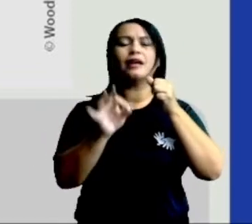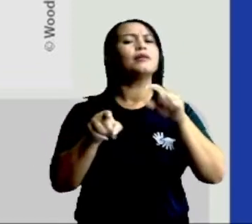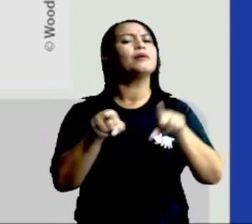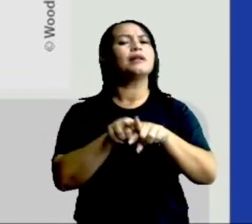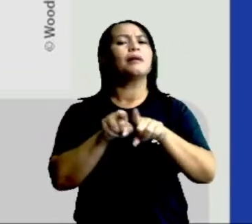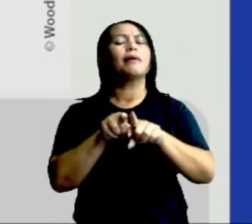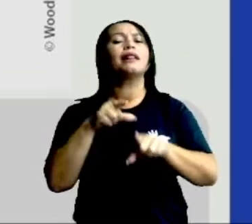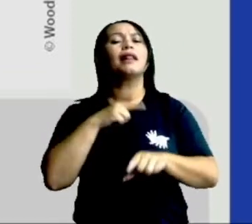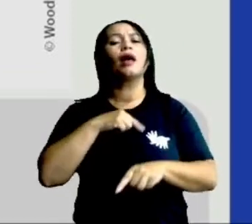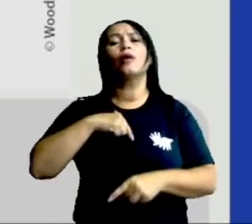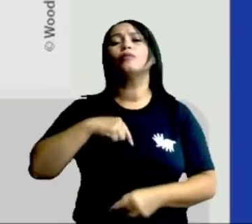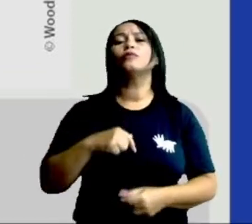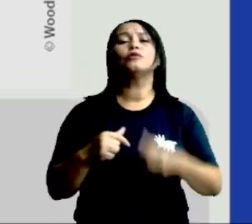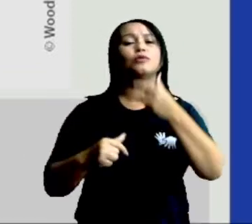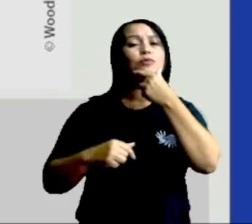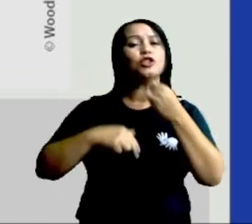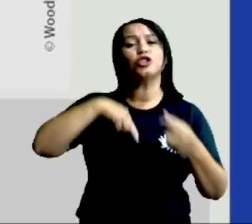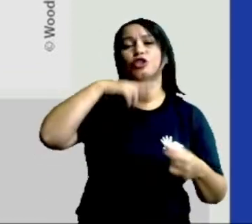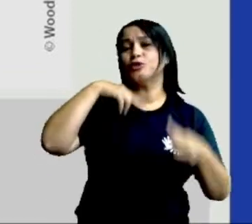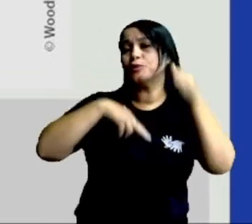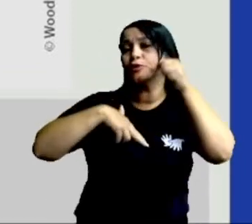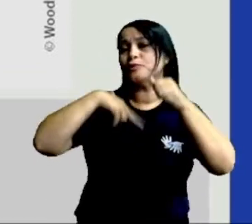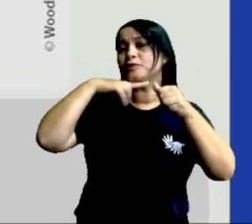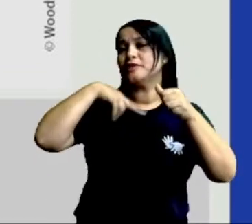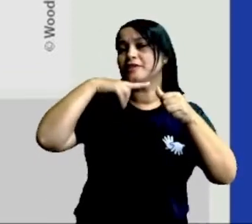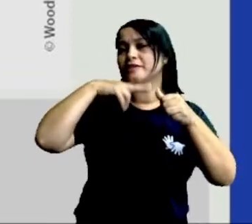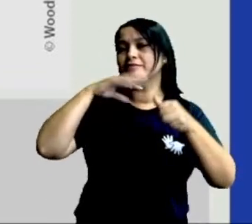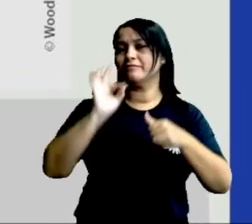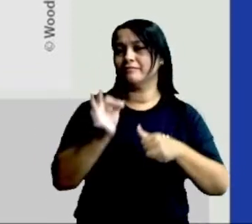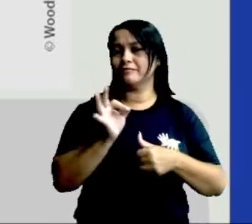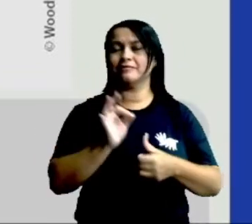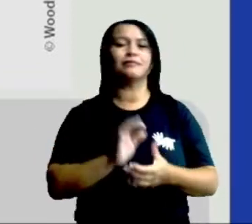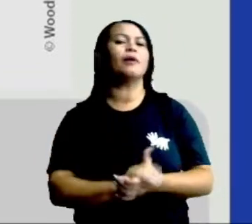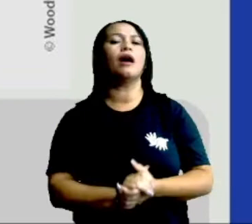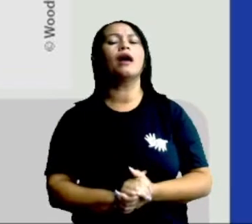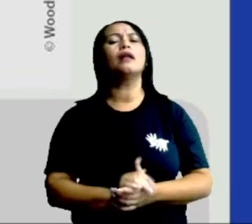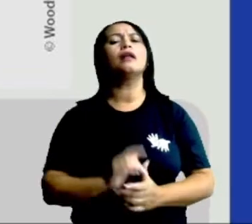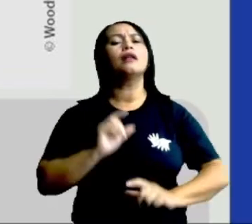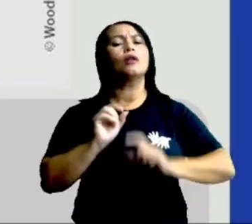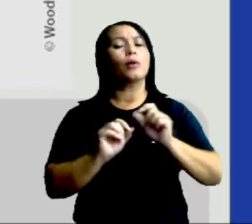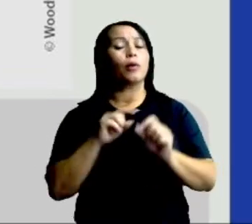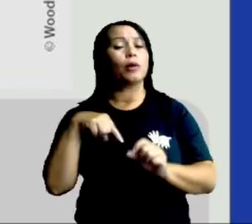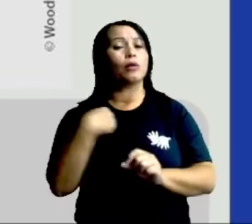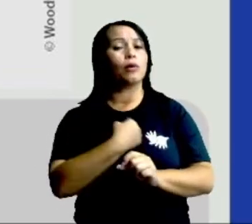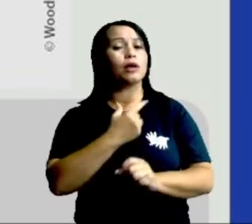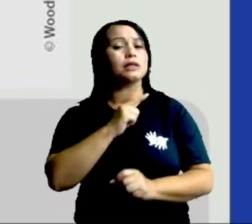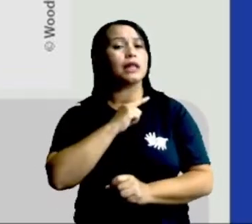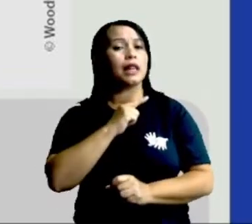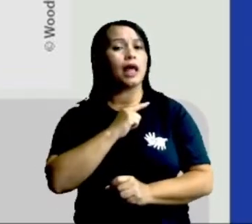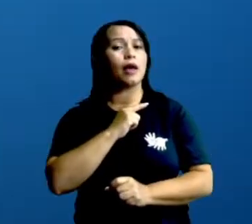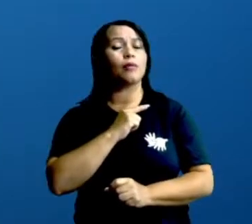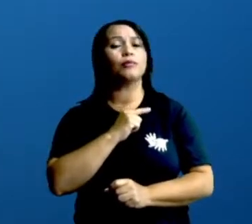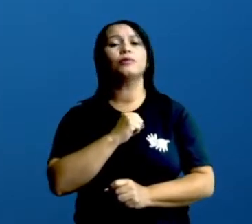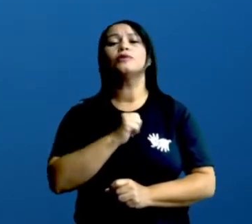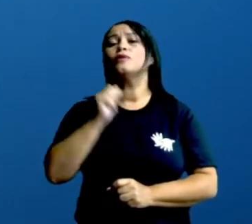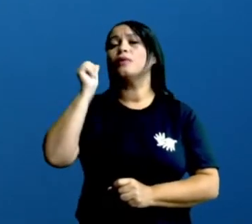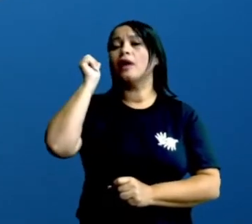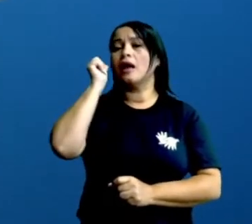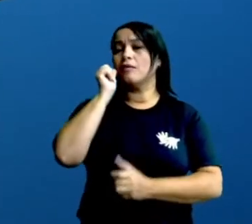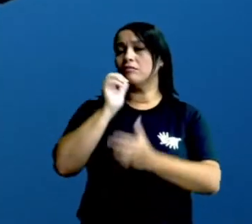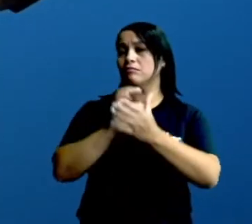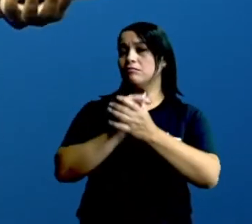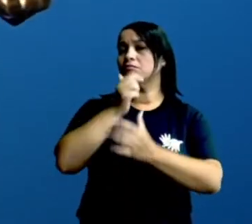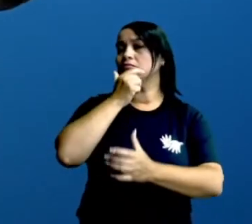E nieto e nieta, que é neto e neta. E aí, quando a gente tem esposo e